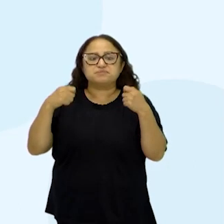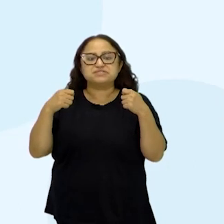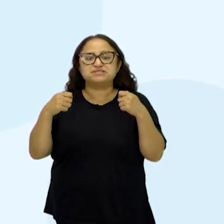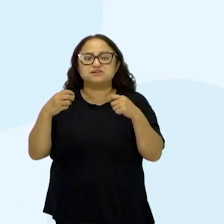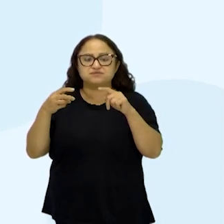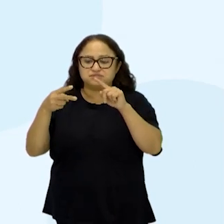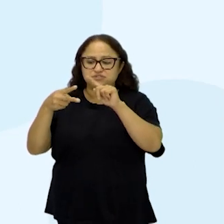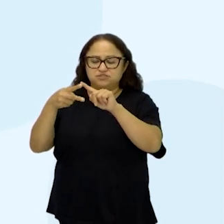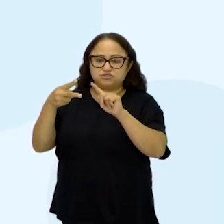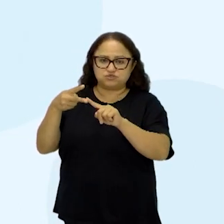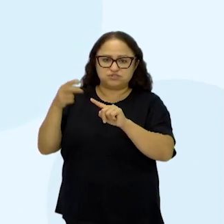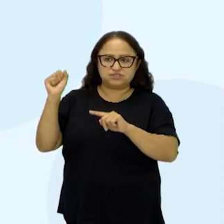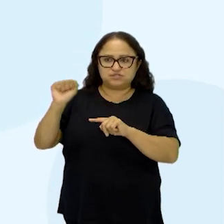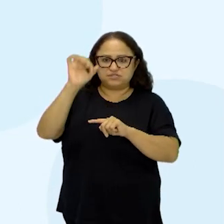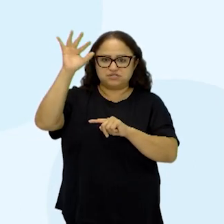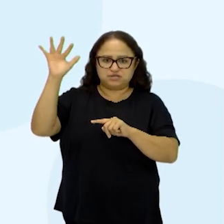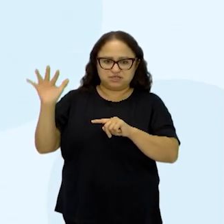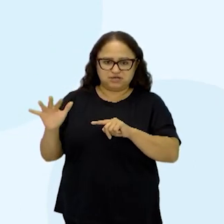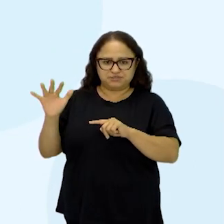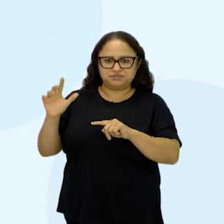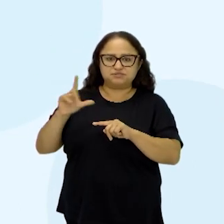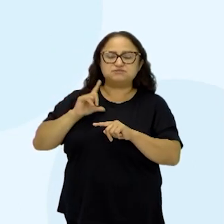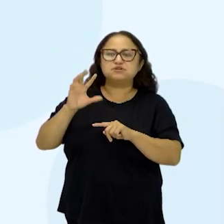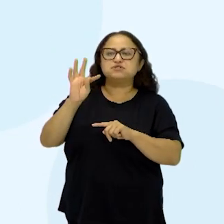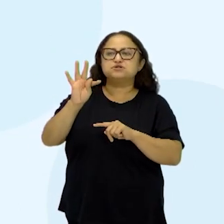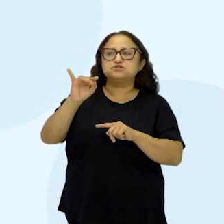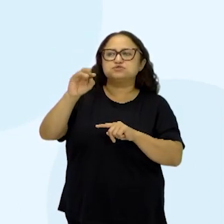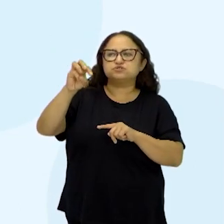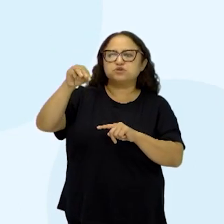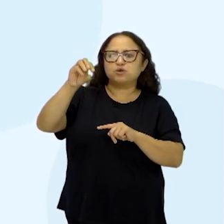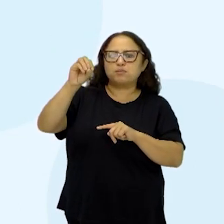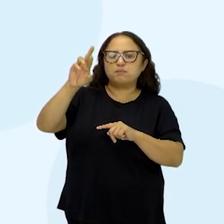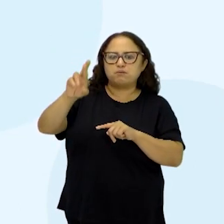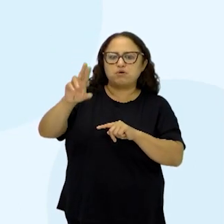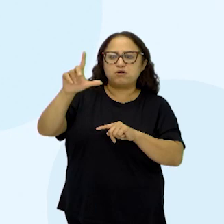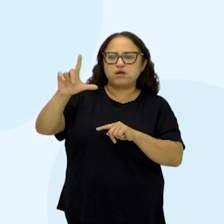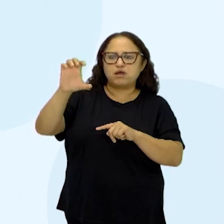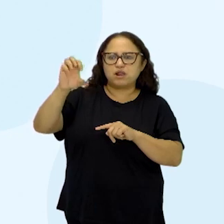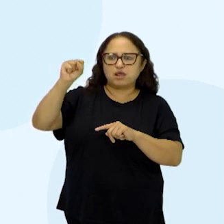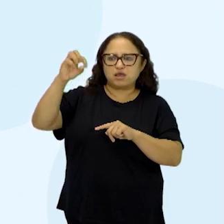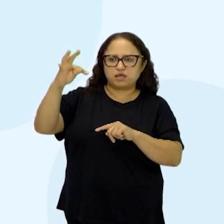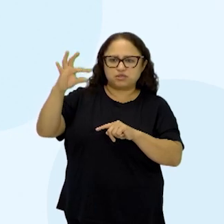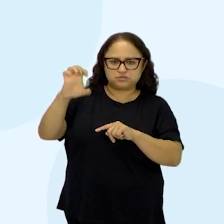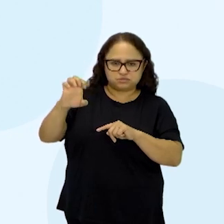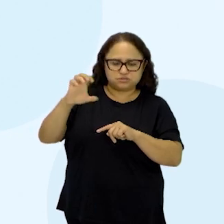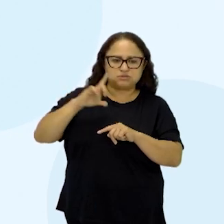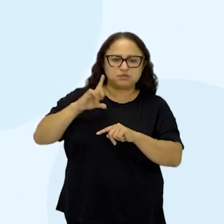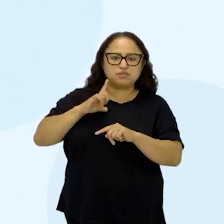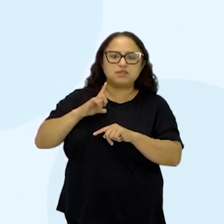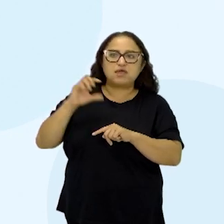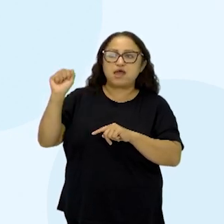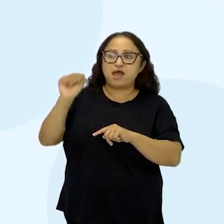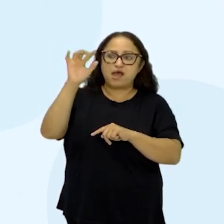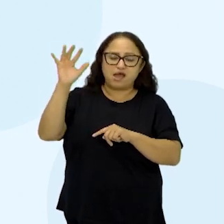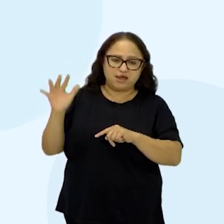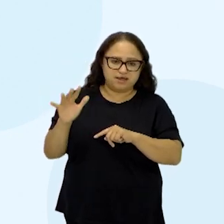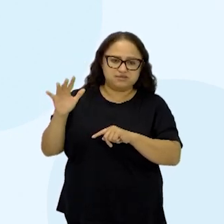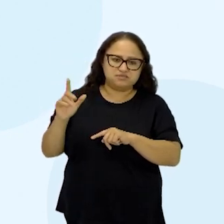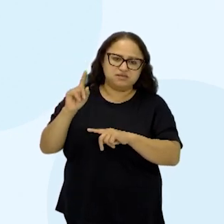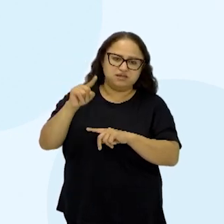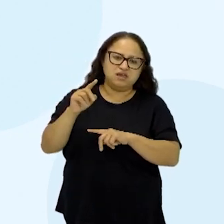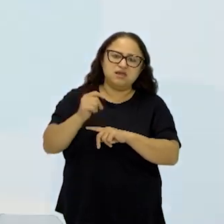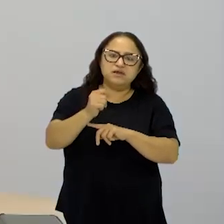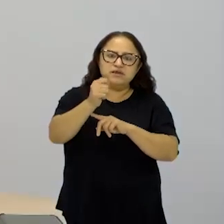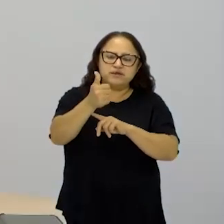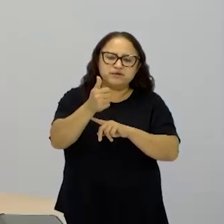países aqui, né? Que eu tenho aí o Timor-Leste, que apesar dele, ele pertence à Ásia, então quase